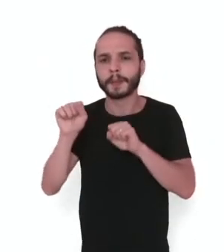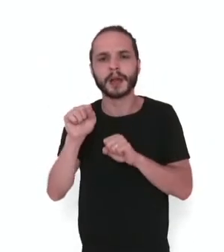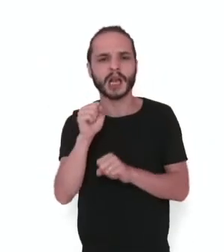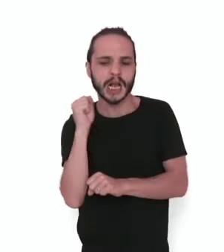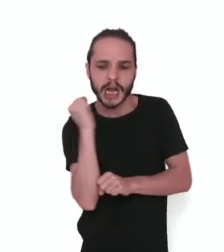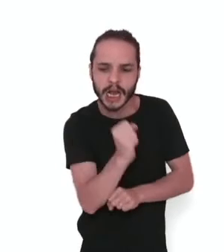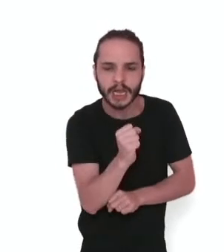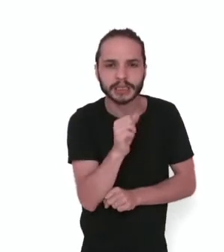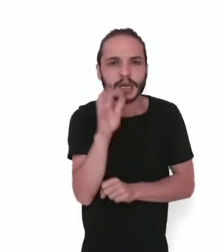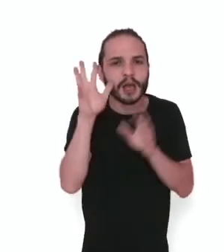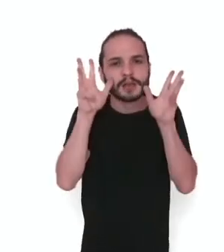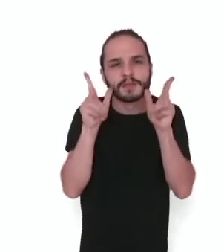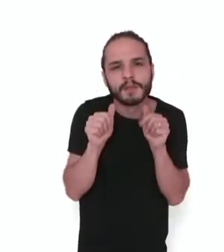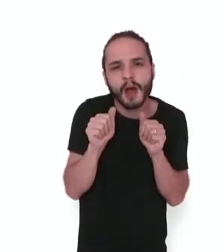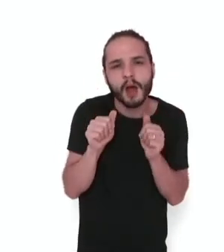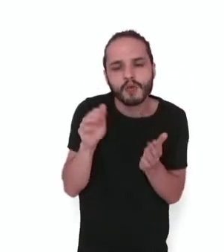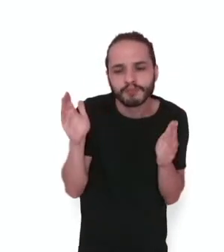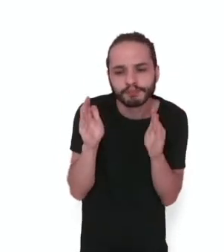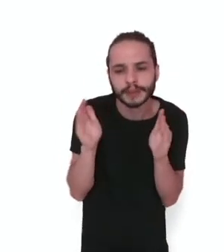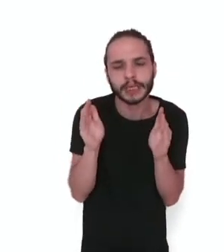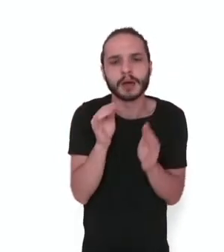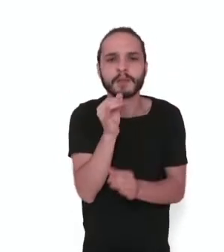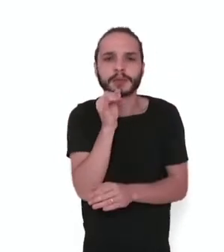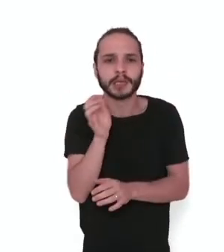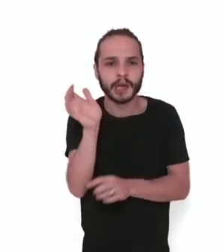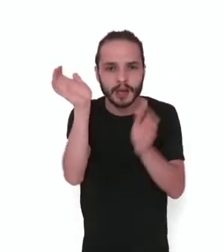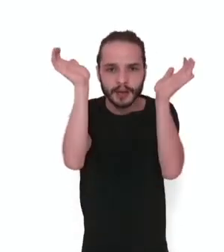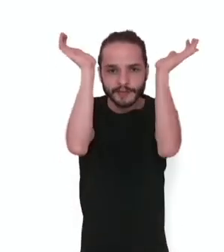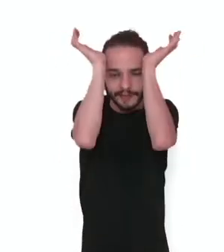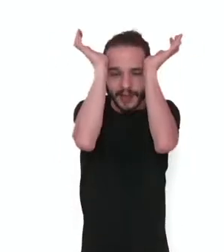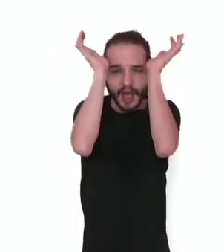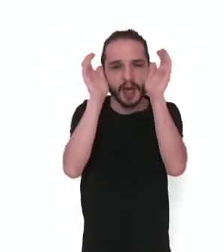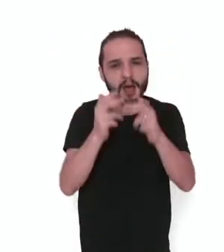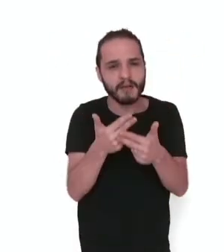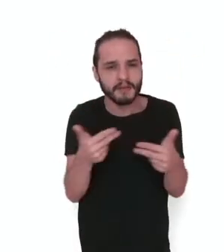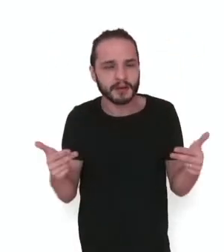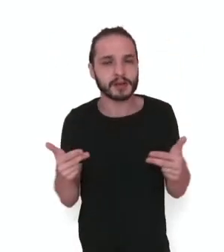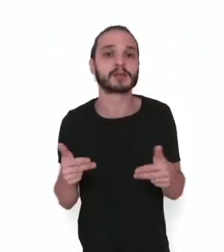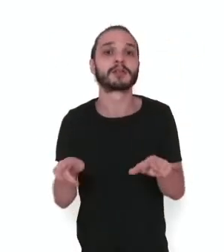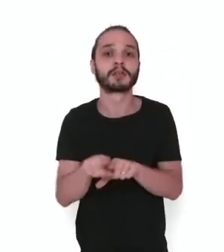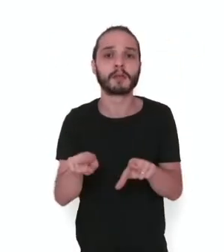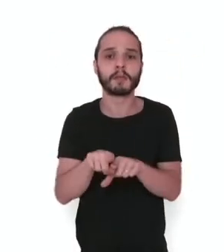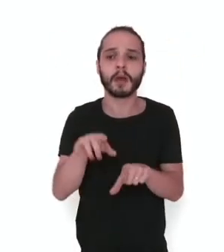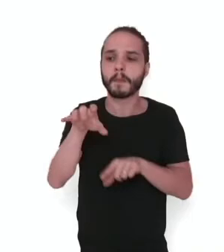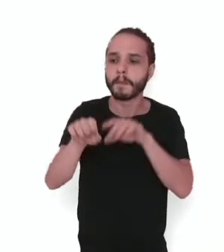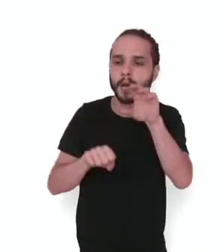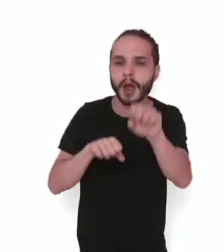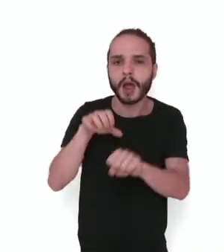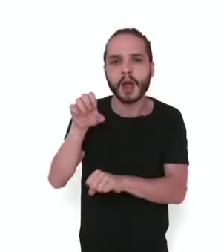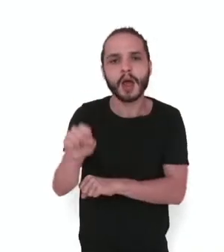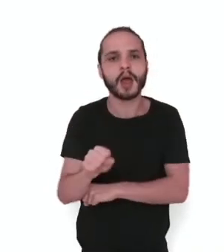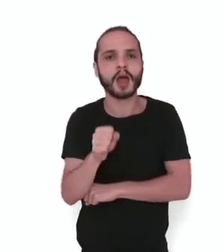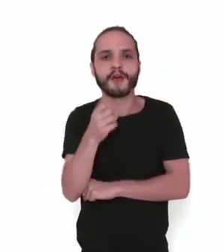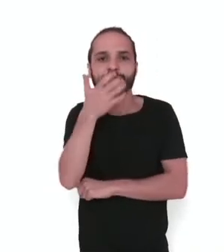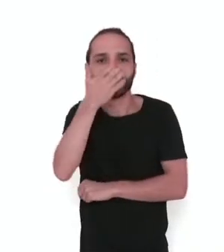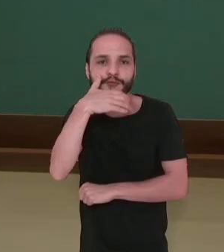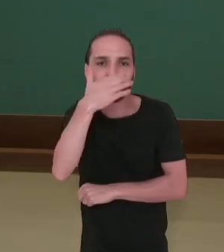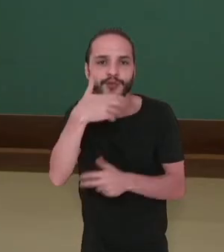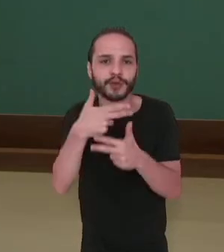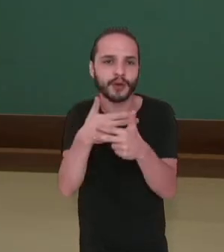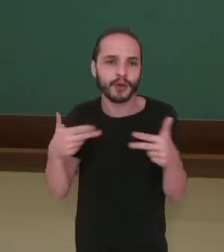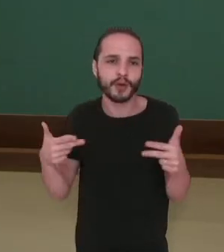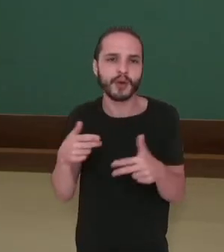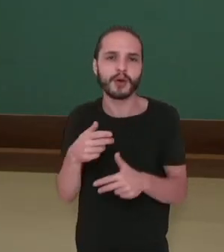pequenos, como os veados e as emas, e da coleta de frutos, como a castanha e o pinhão. Então aqui ó, nós temos